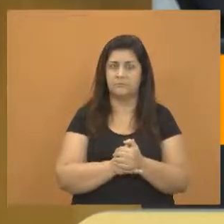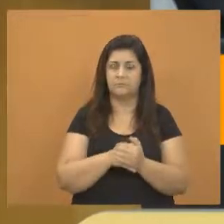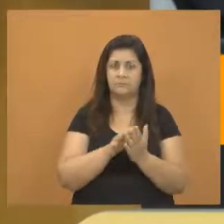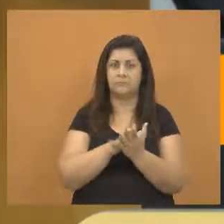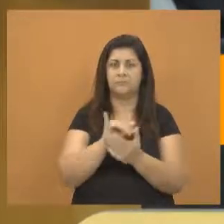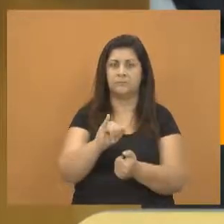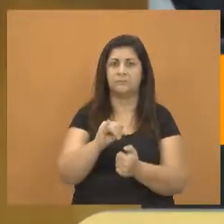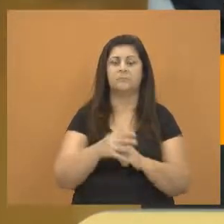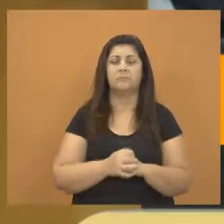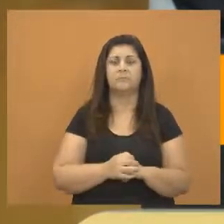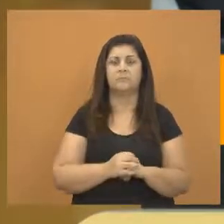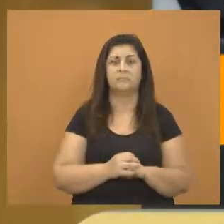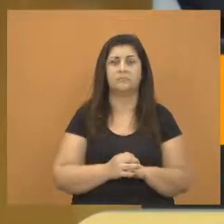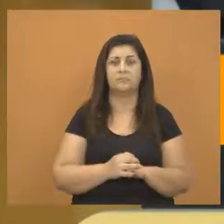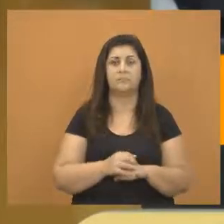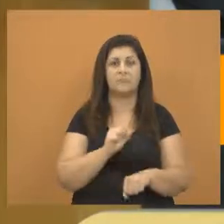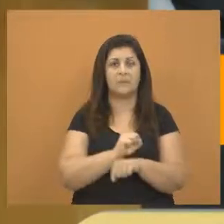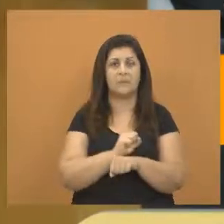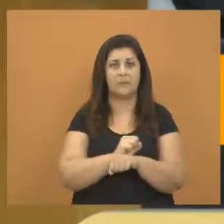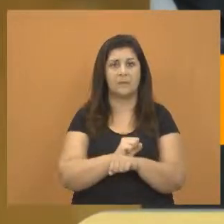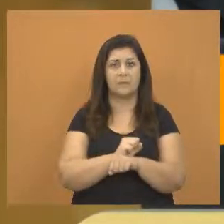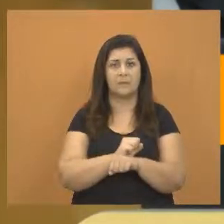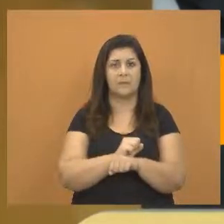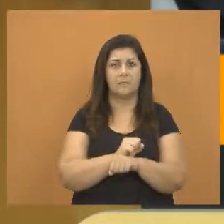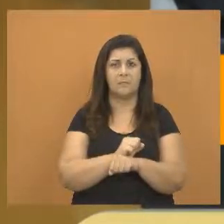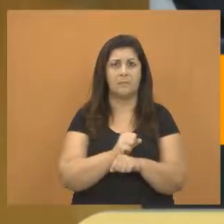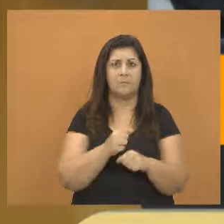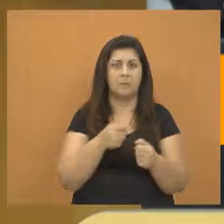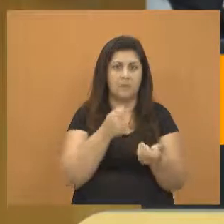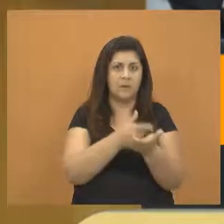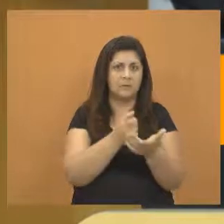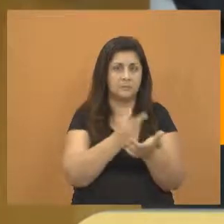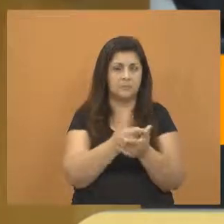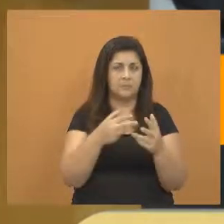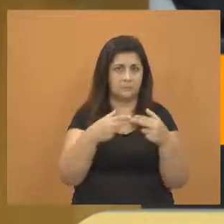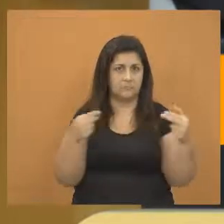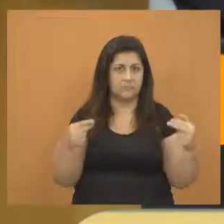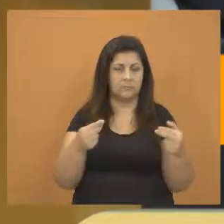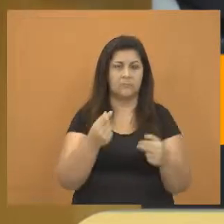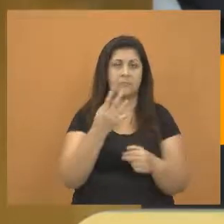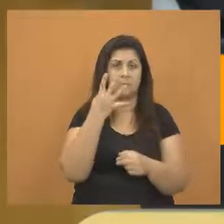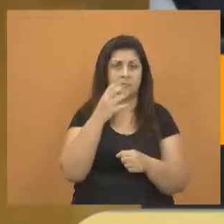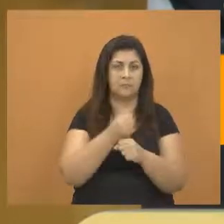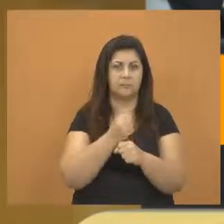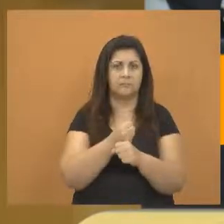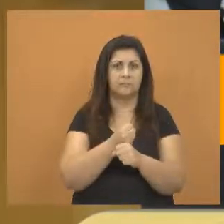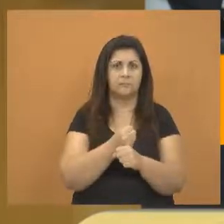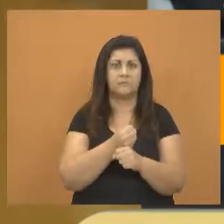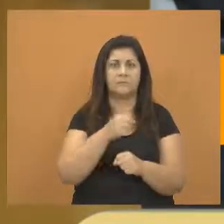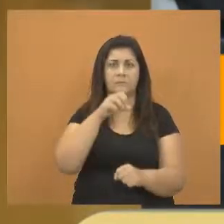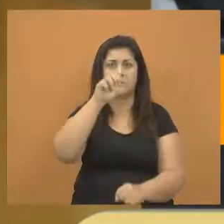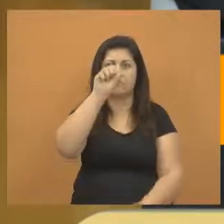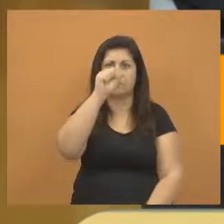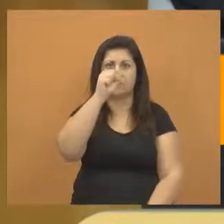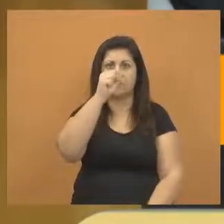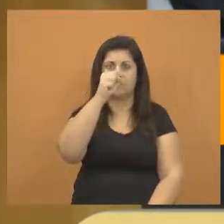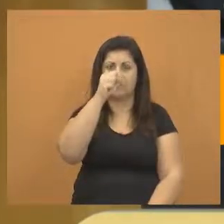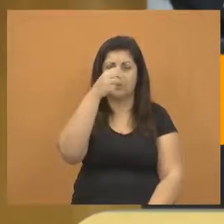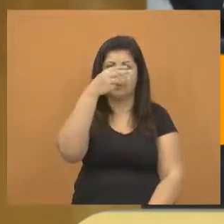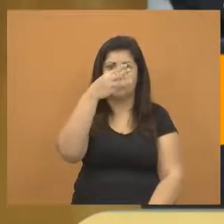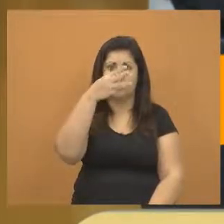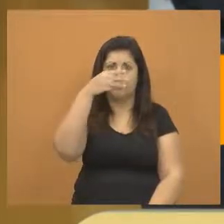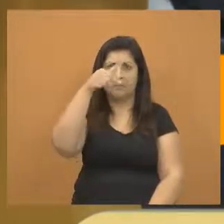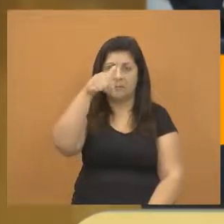Jacareí. Estimativa de investimento para os próximos 4 anos. Mais de 837